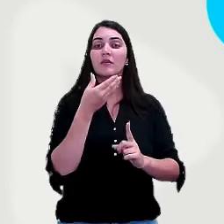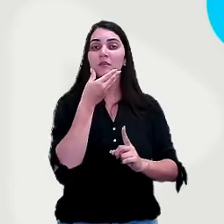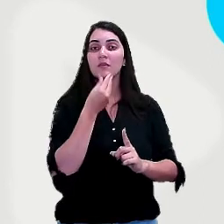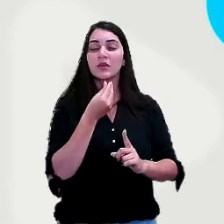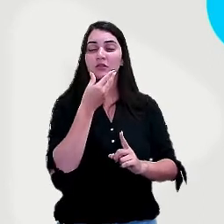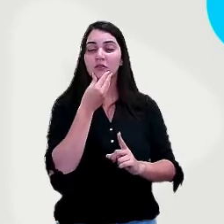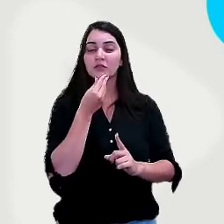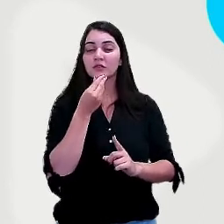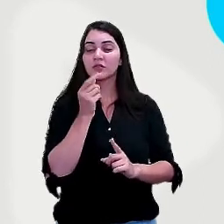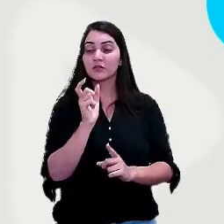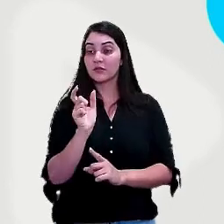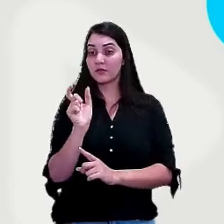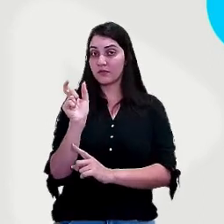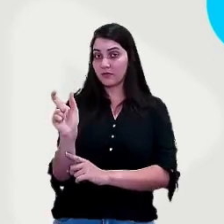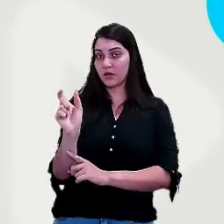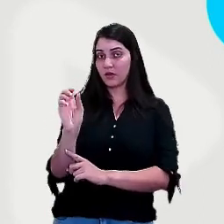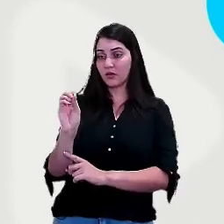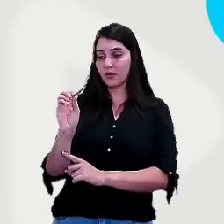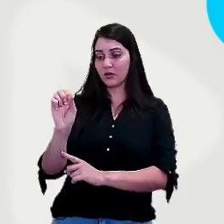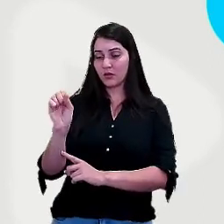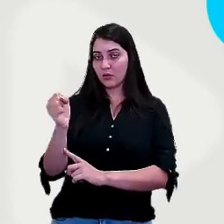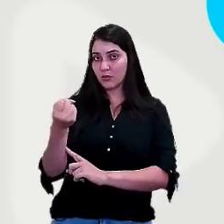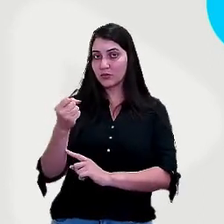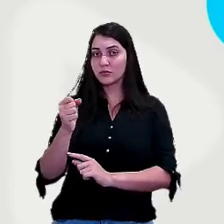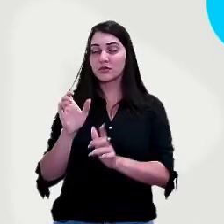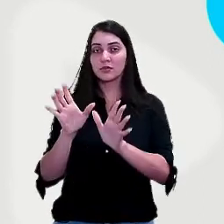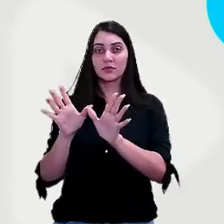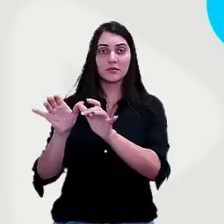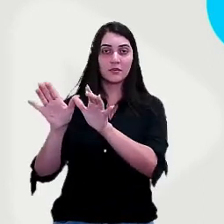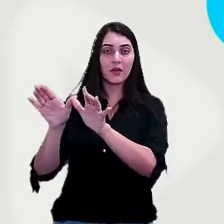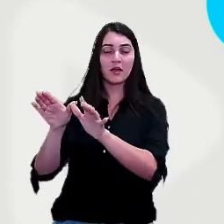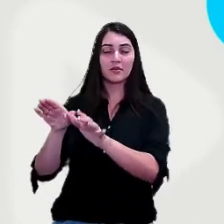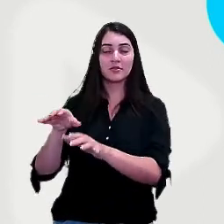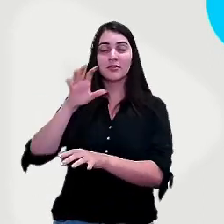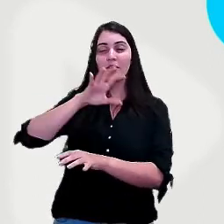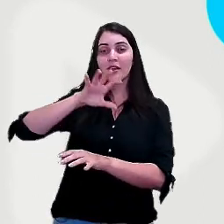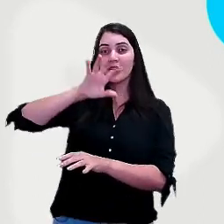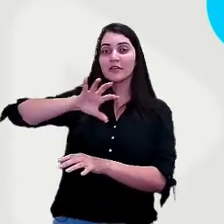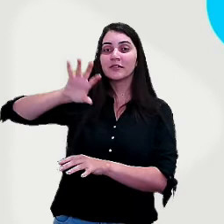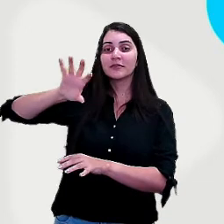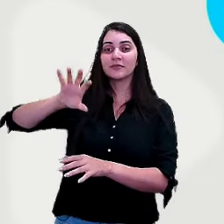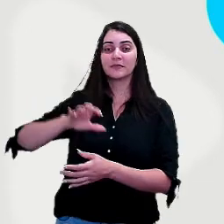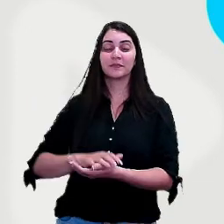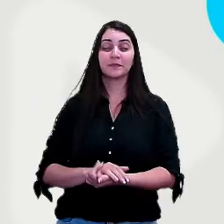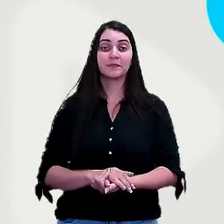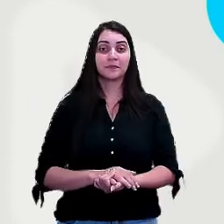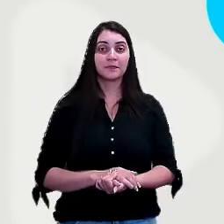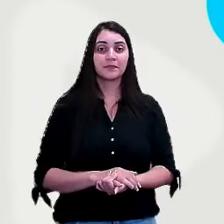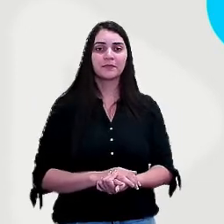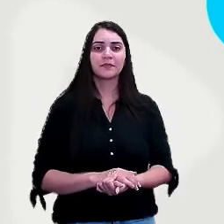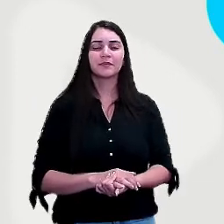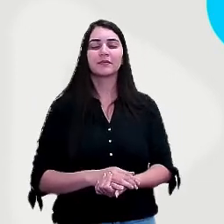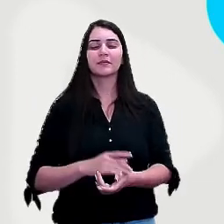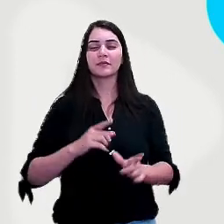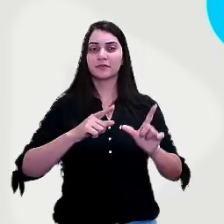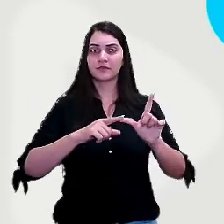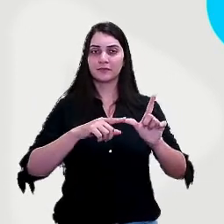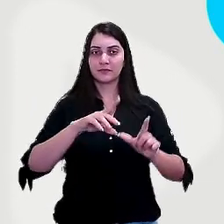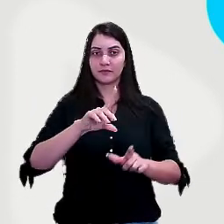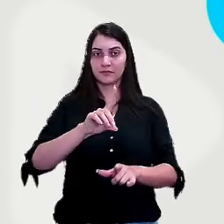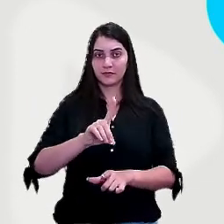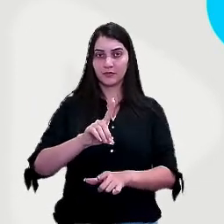vai encaixar o os. Os pássaros cantam. Na letra D, temos